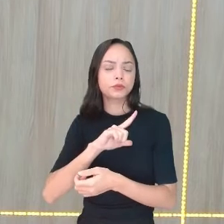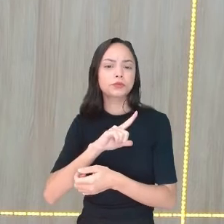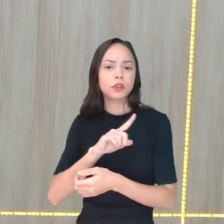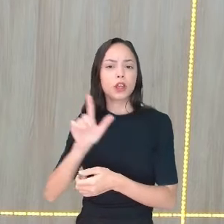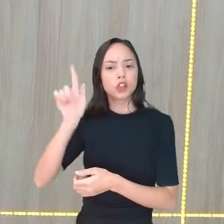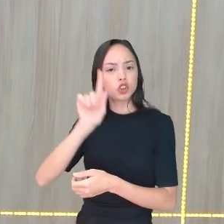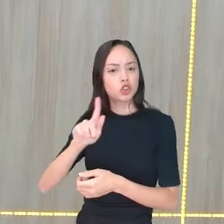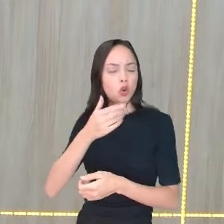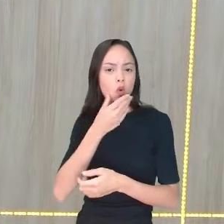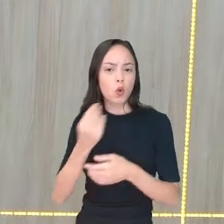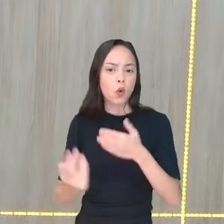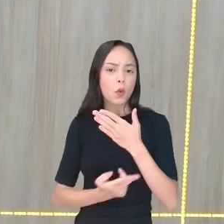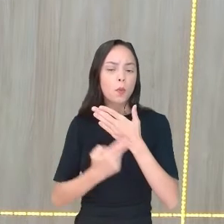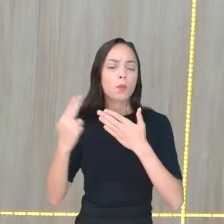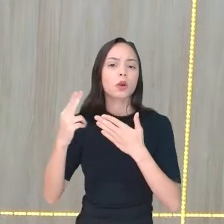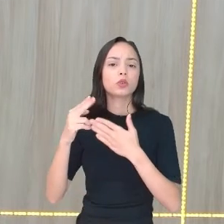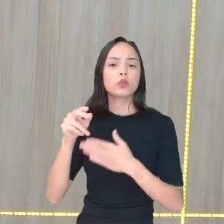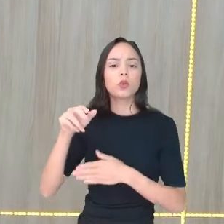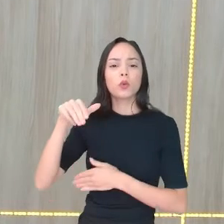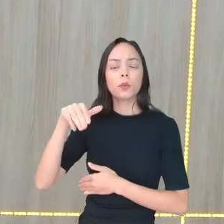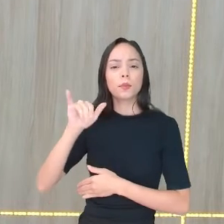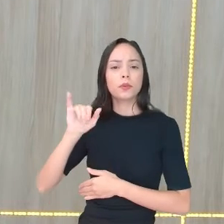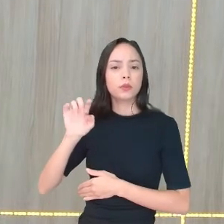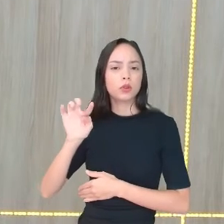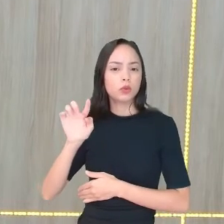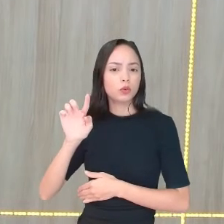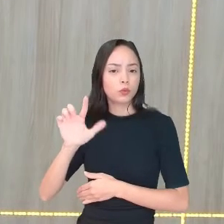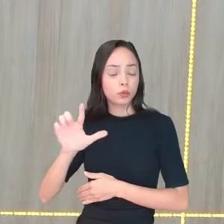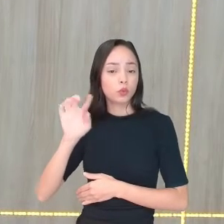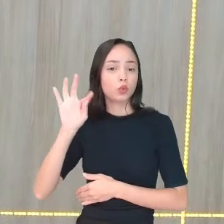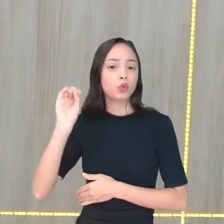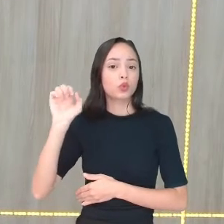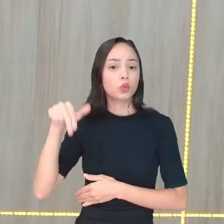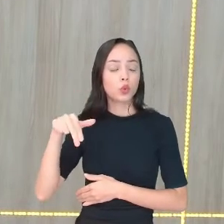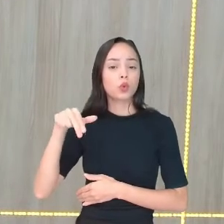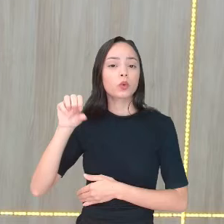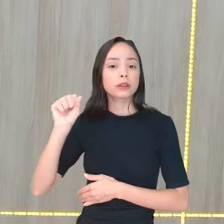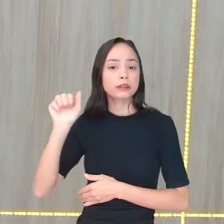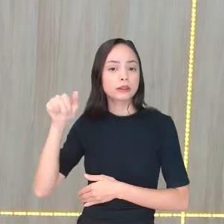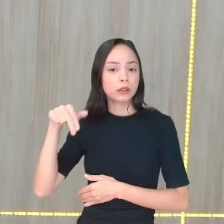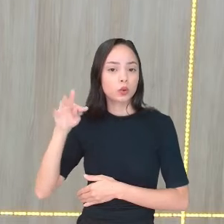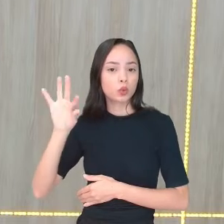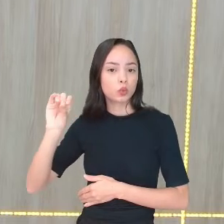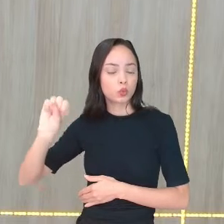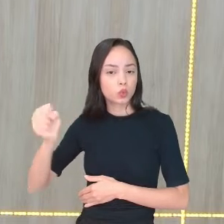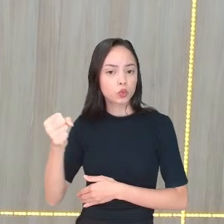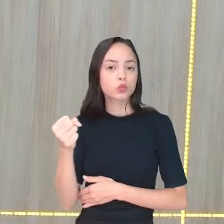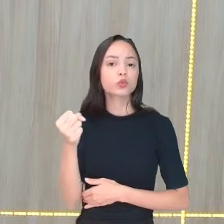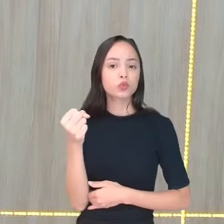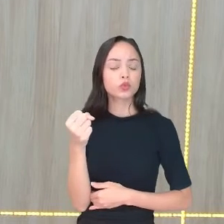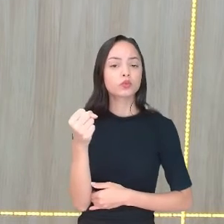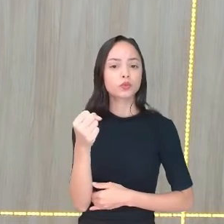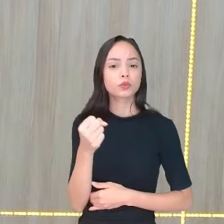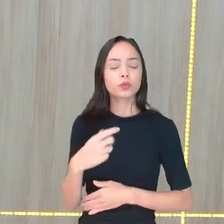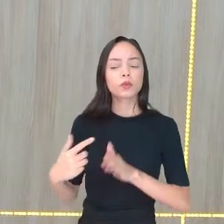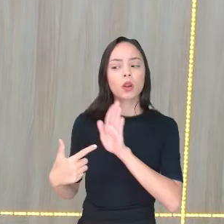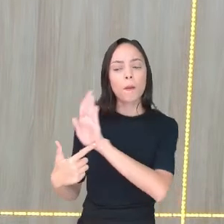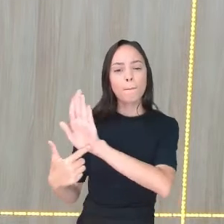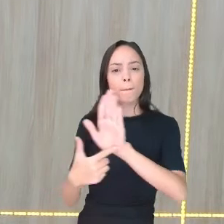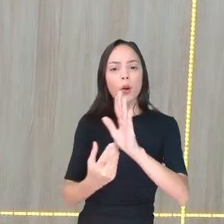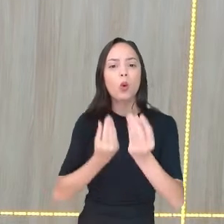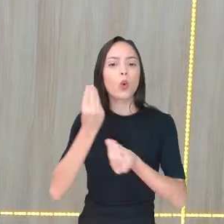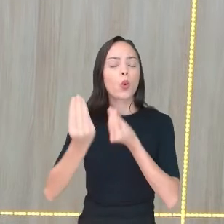geógrafo brasileiro, baiano, né, nordestino. O Milton Santos ele divide ali as formas de modificação da